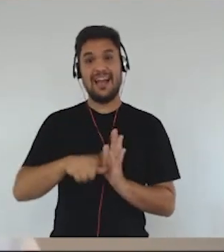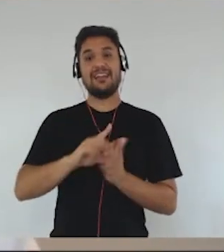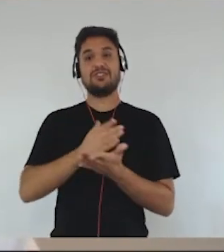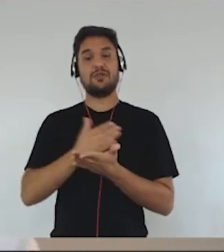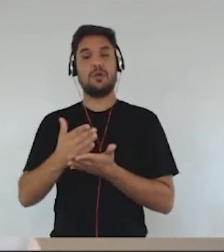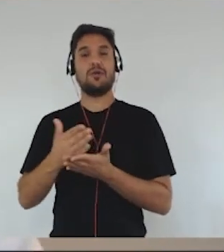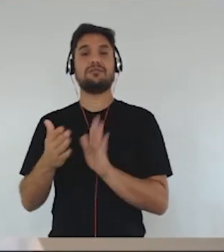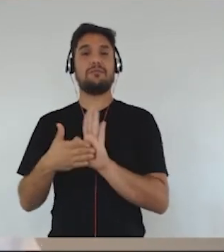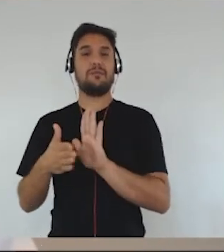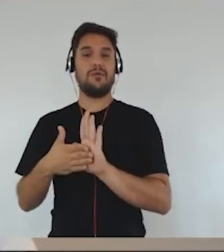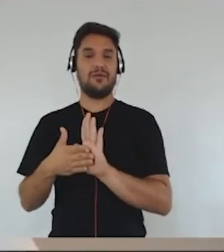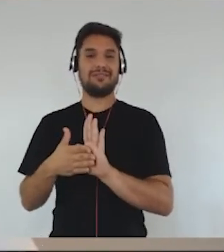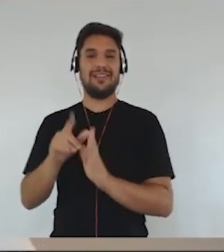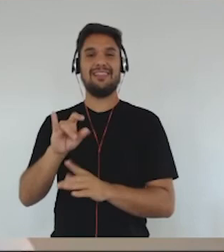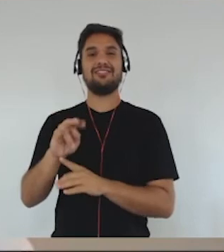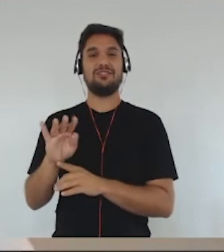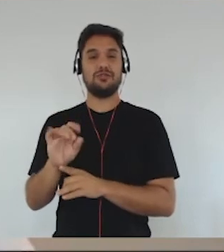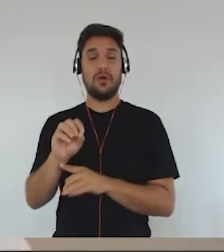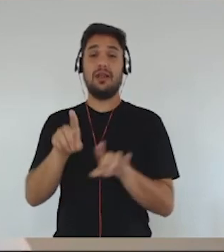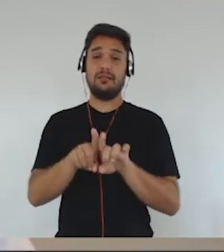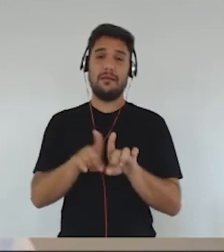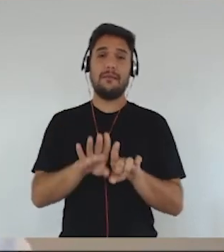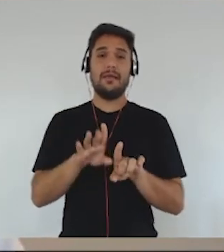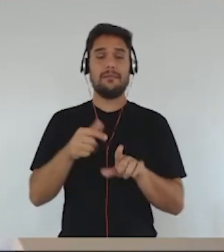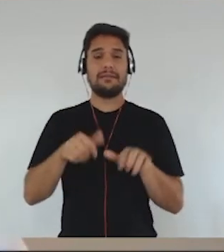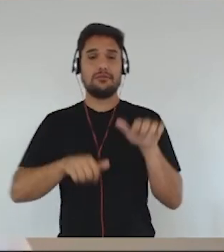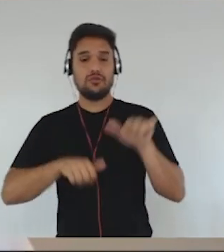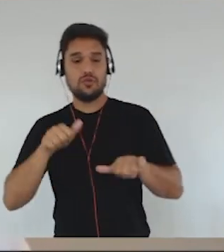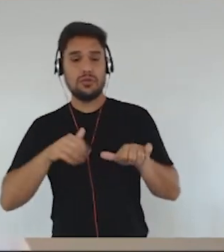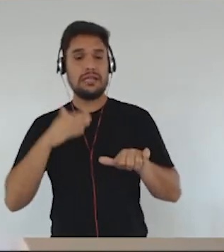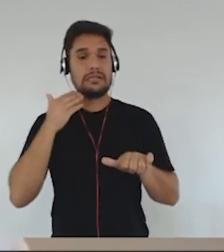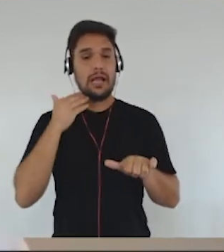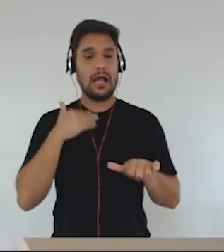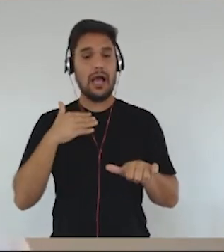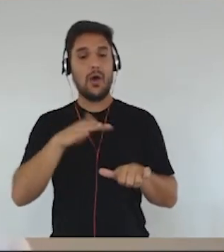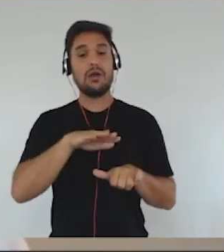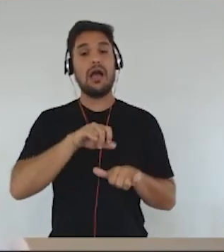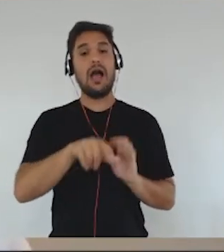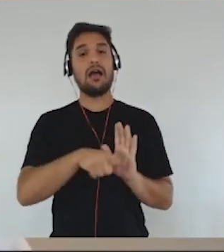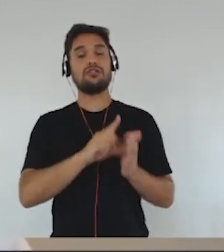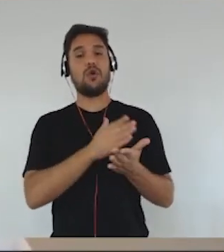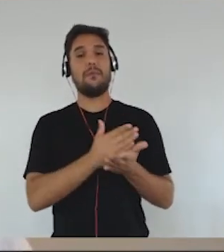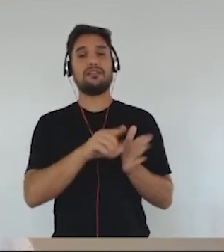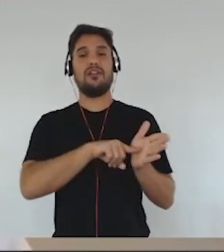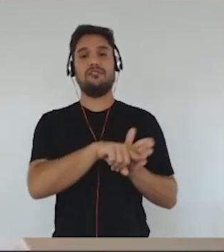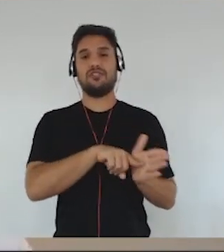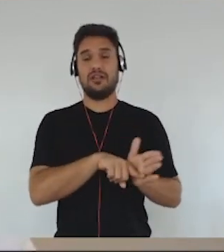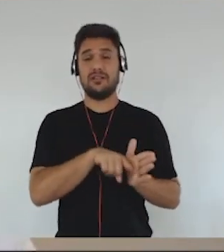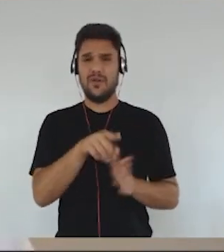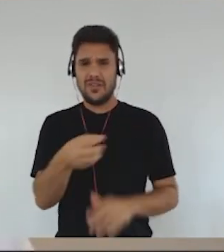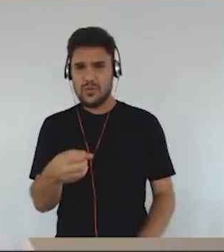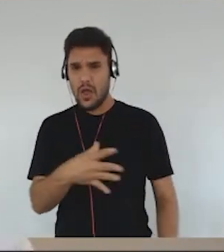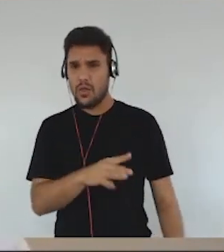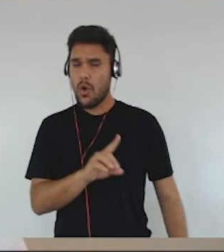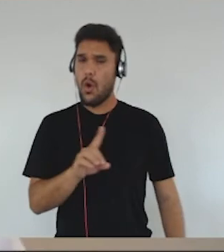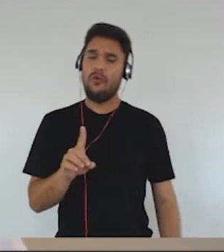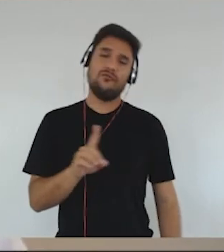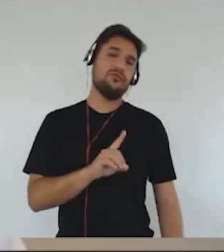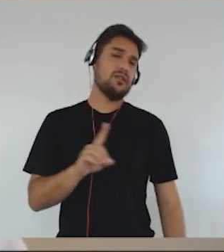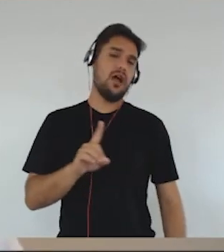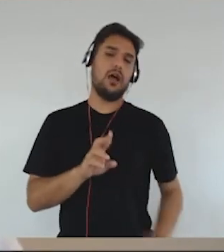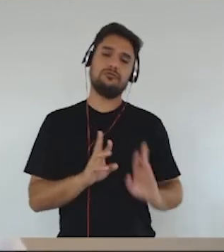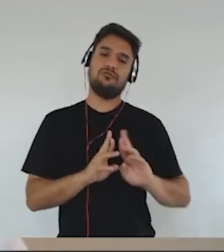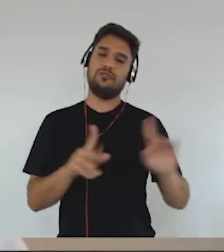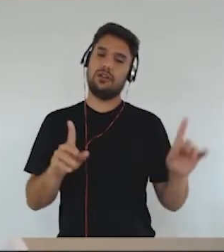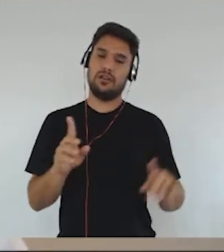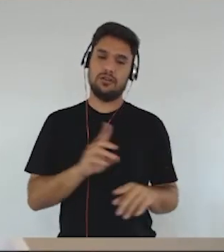litígio, o advogado também tem que ser o juiz da causa na hora de empreender uma atividade de investigação. Nada disso é novo, nada disso é